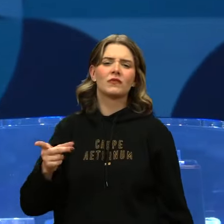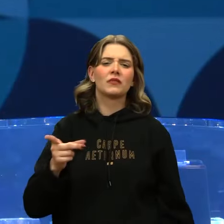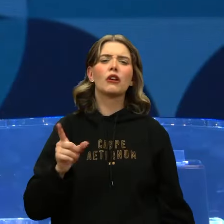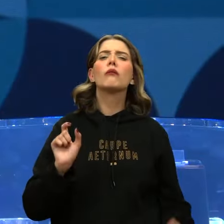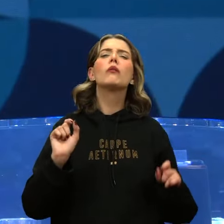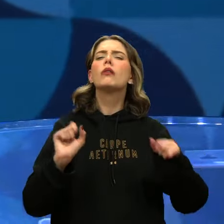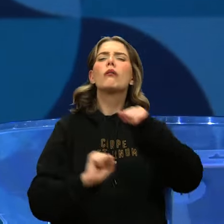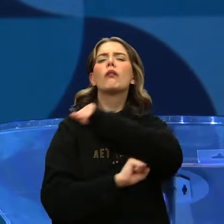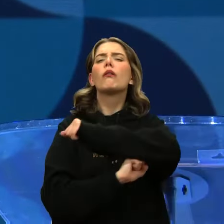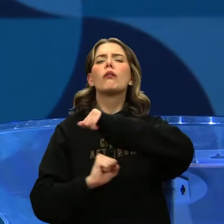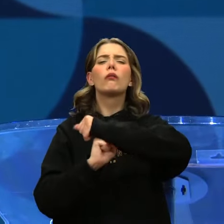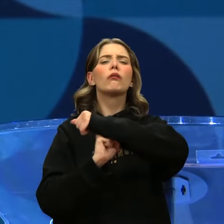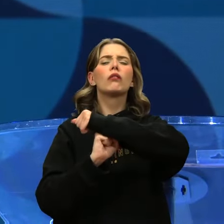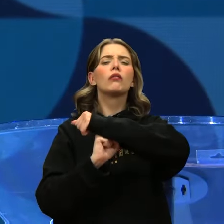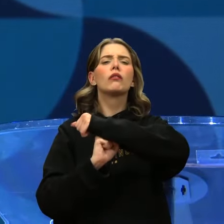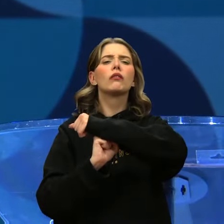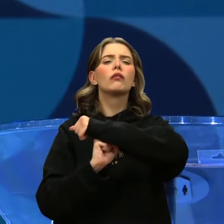uma coluna?